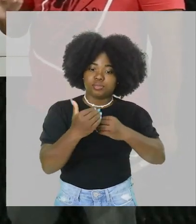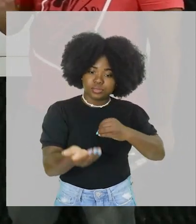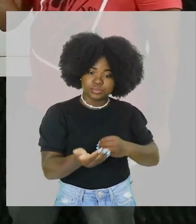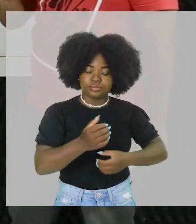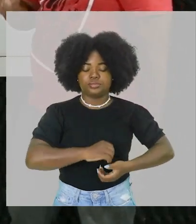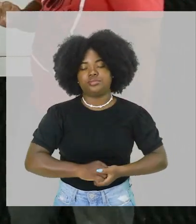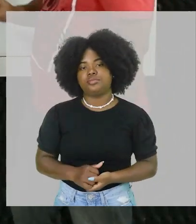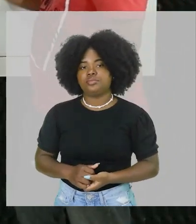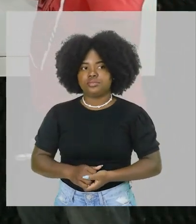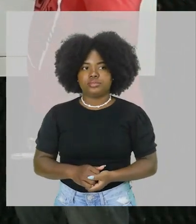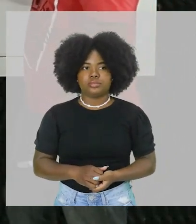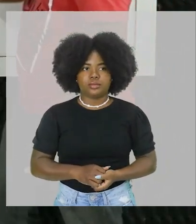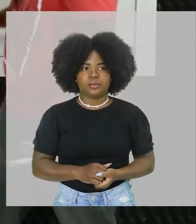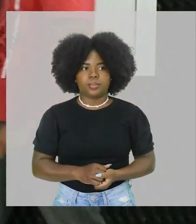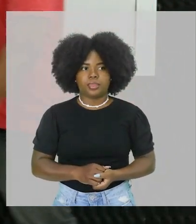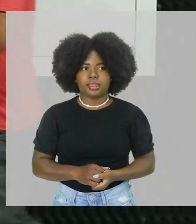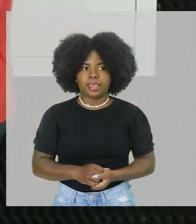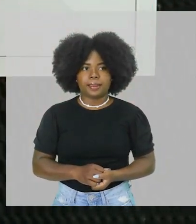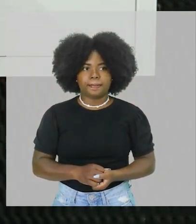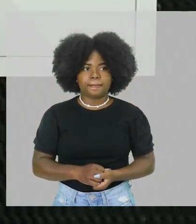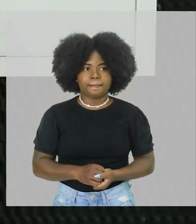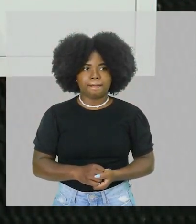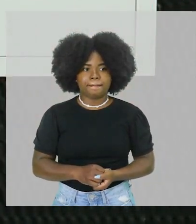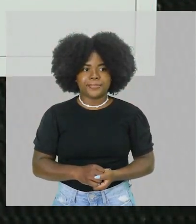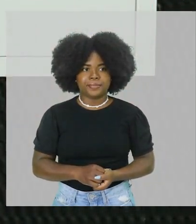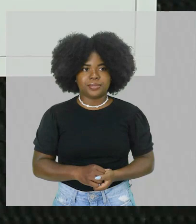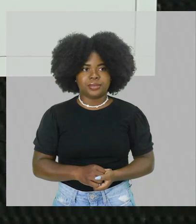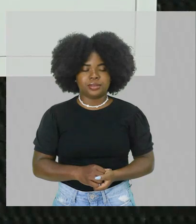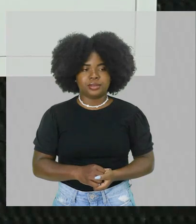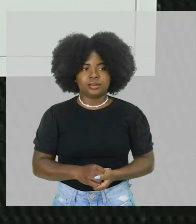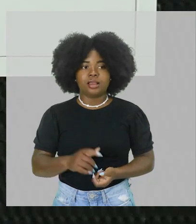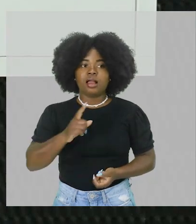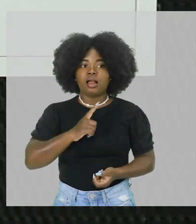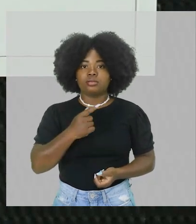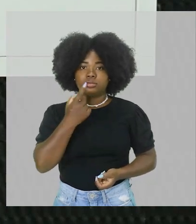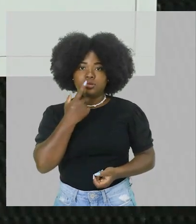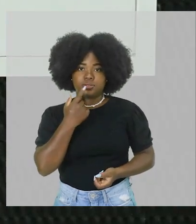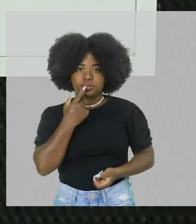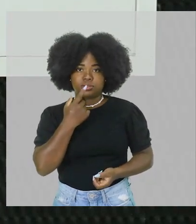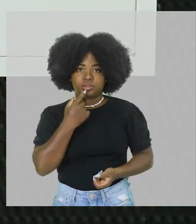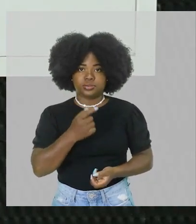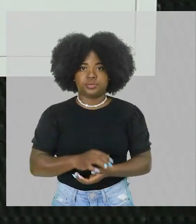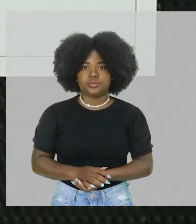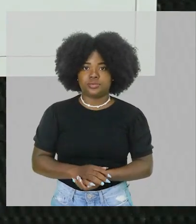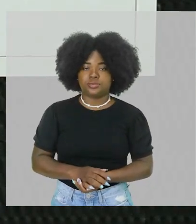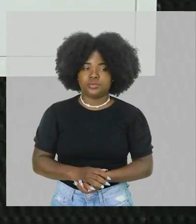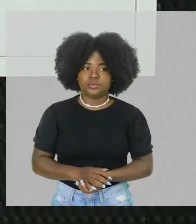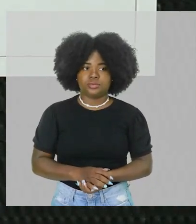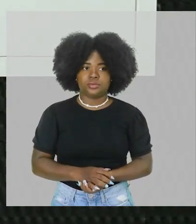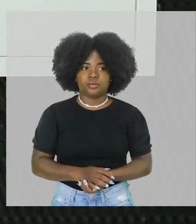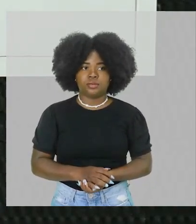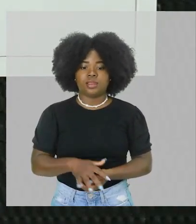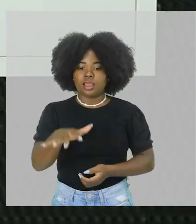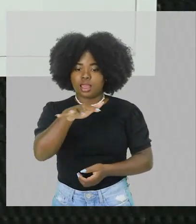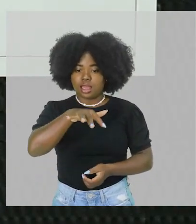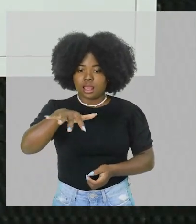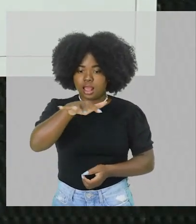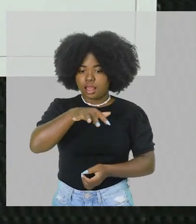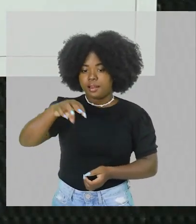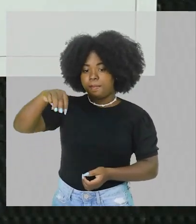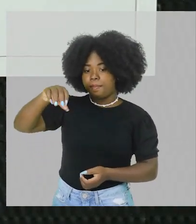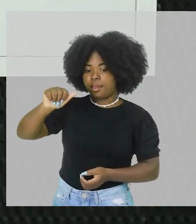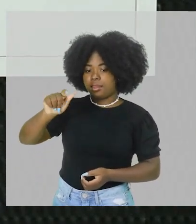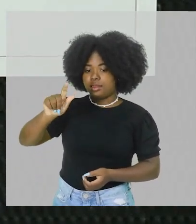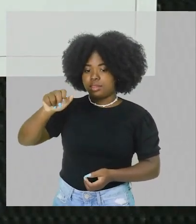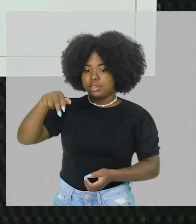extremidades. Certo? Bom, então nós temos aqui em vermelho, esse vermelho, né, é o campo magnético.